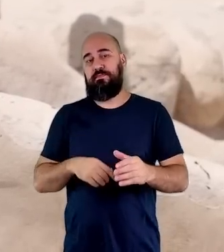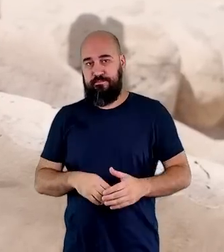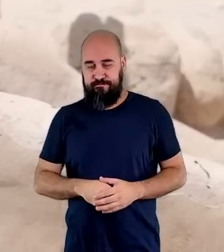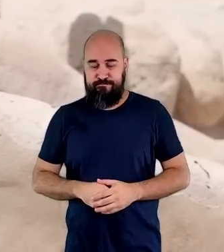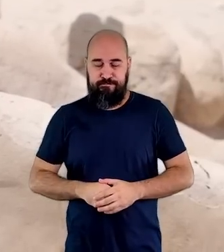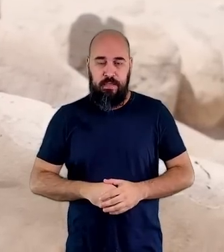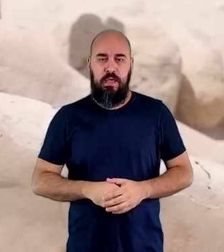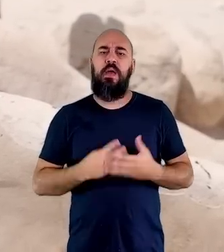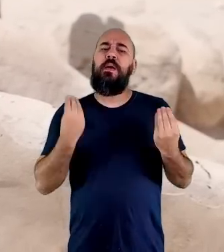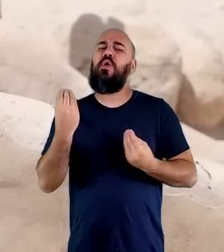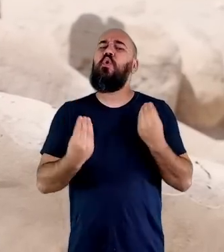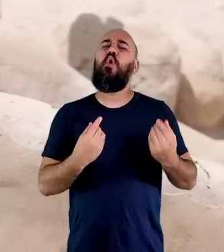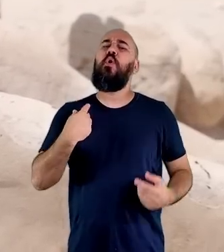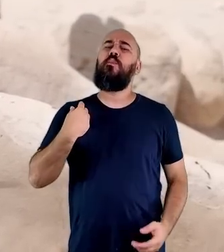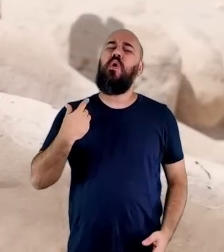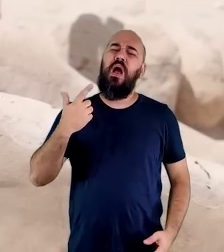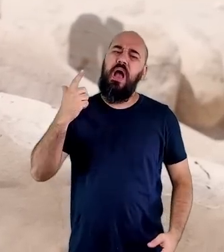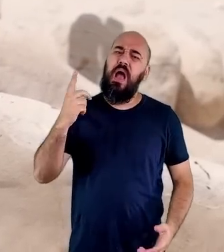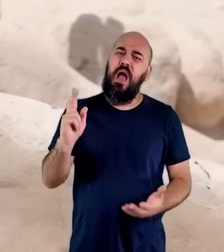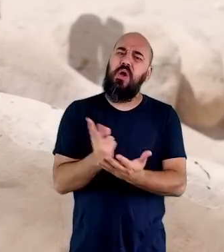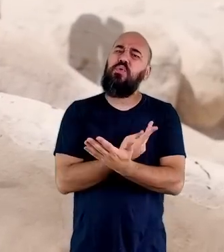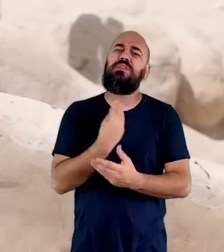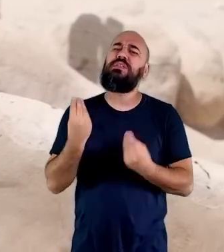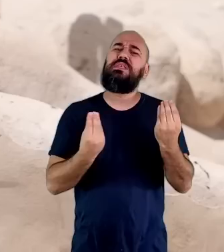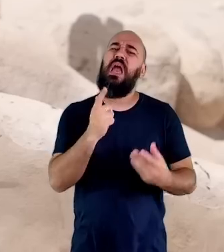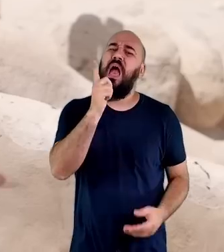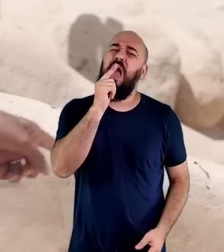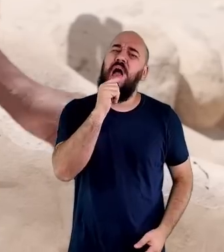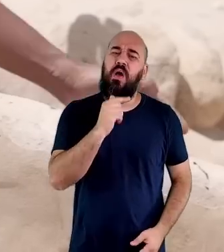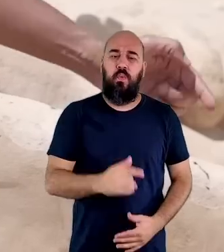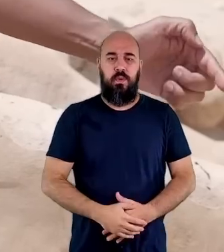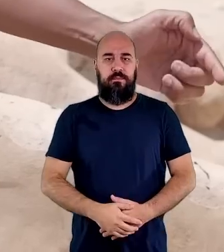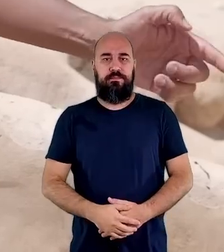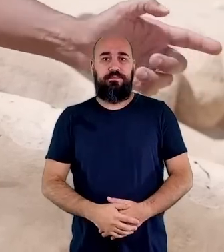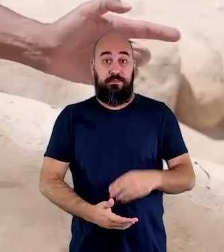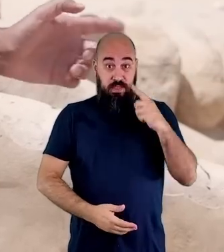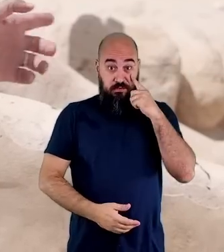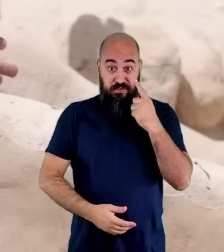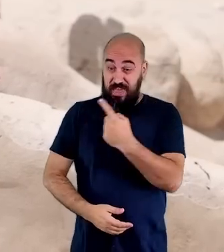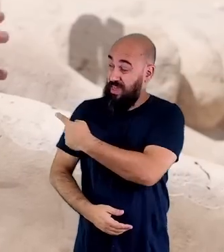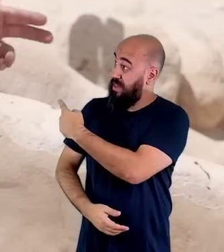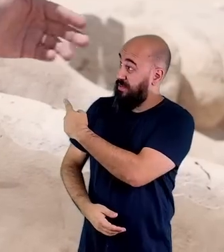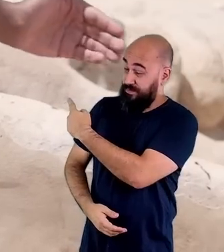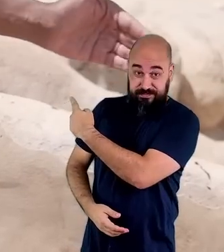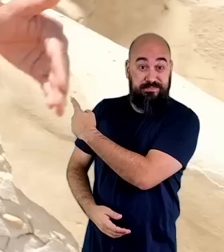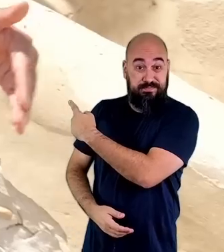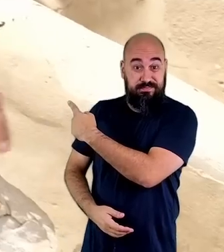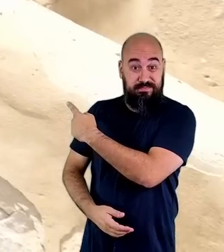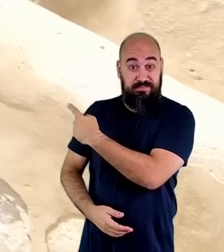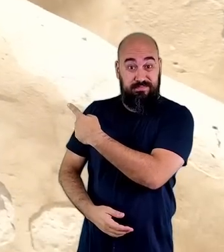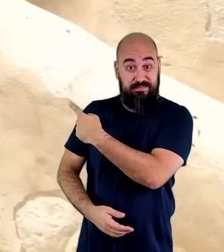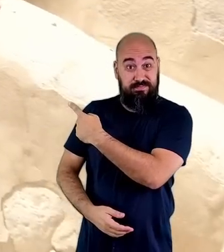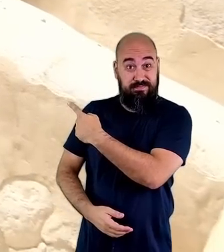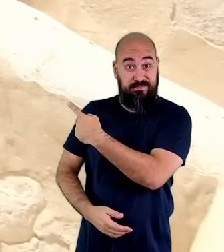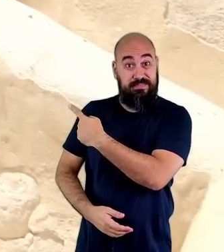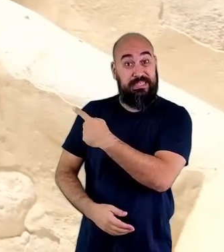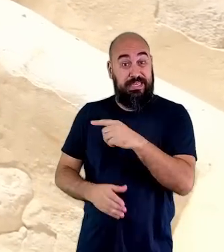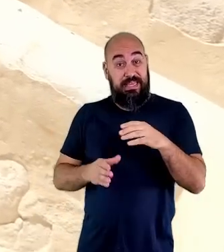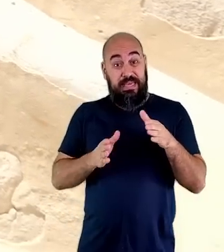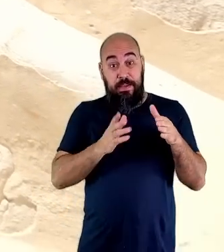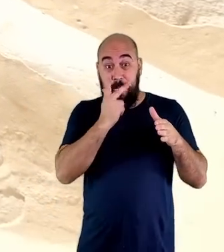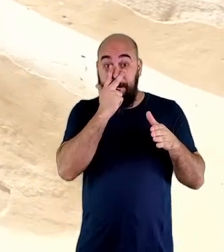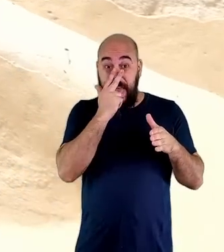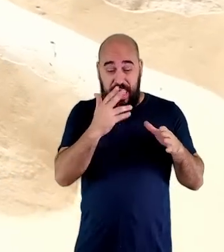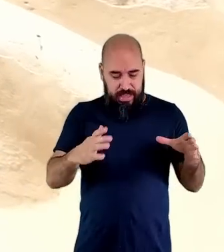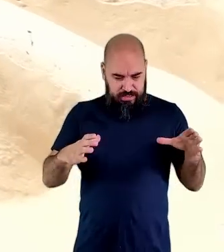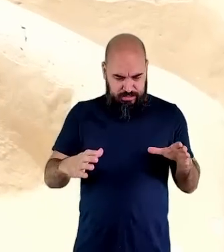a estrutura desse poço. Você nota que logo atrás de mim aqui, você tem uma estrutura,